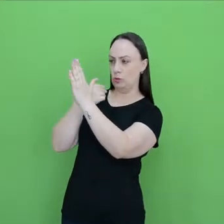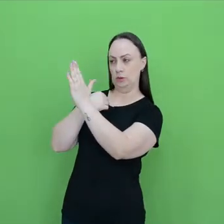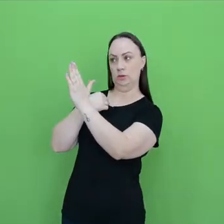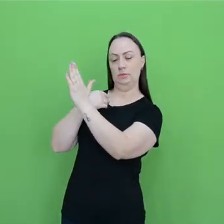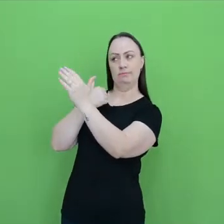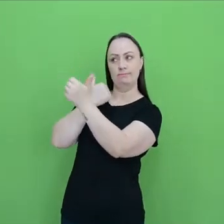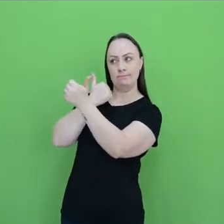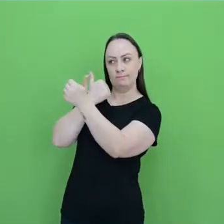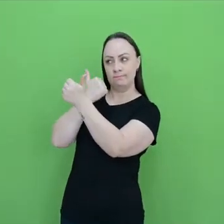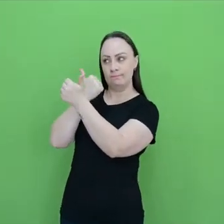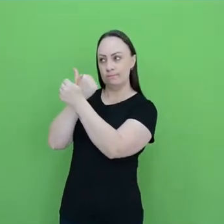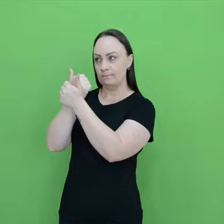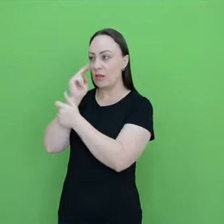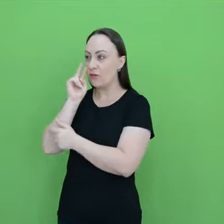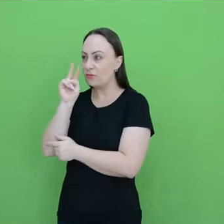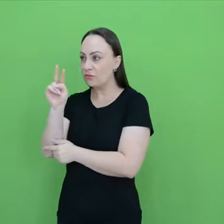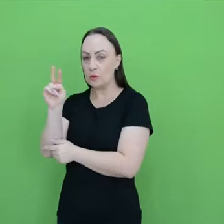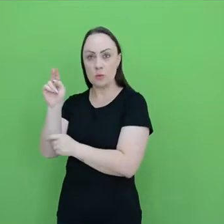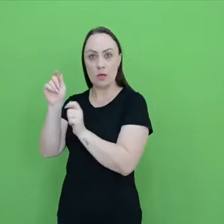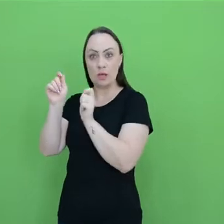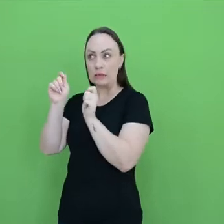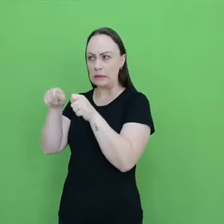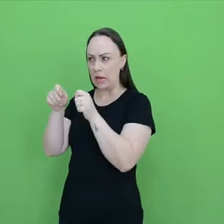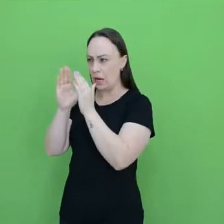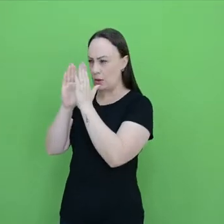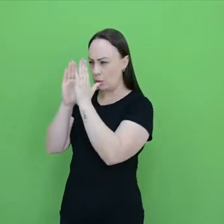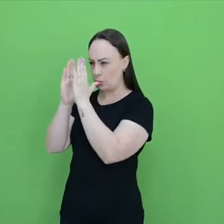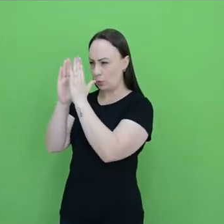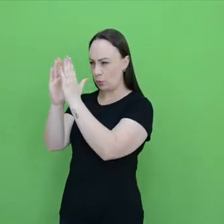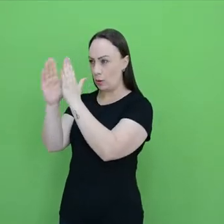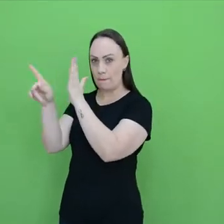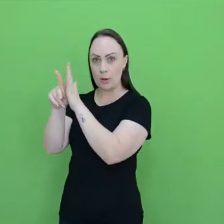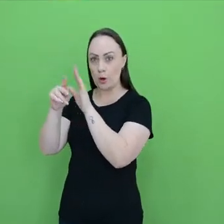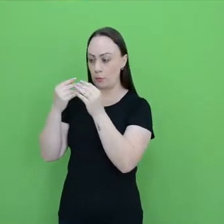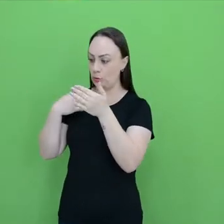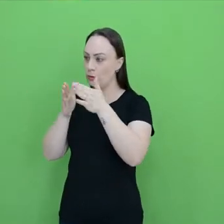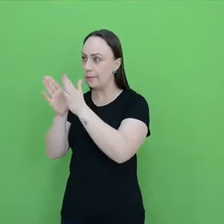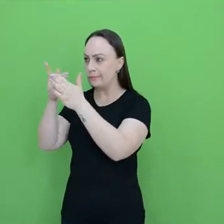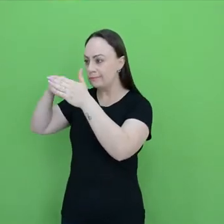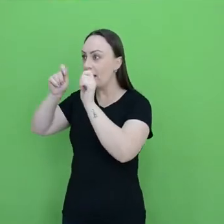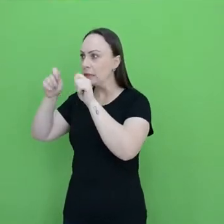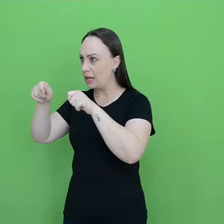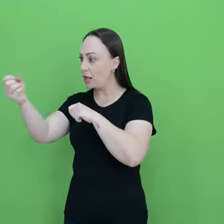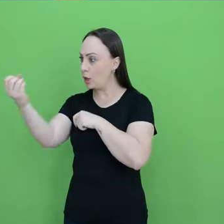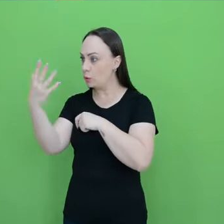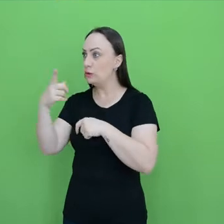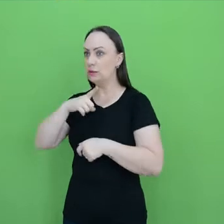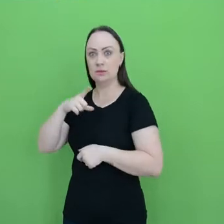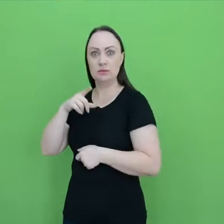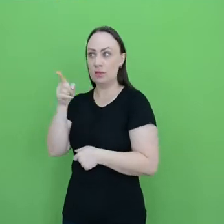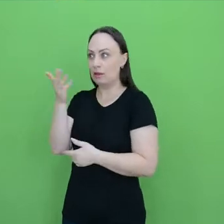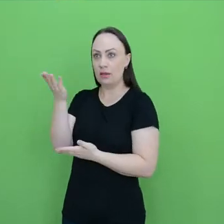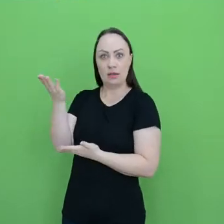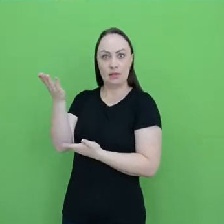Ele se aproximou e viu que se tratava de uma fenda na terra. Era de lá que vinha a